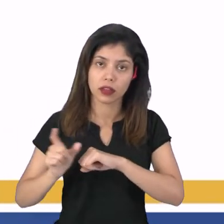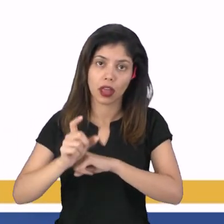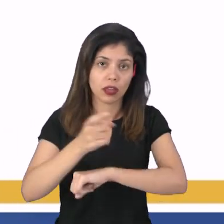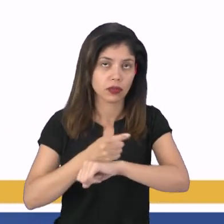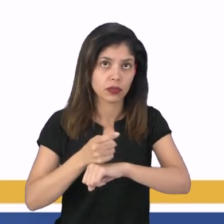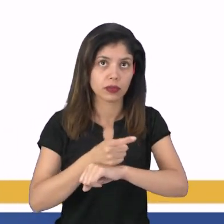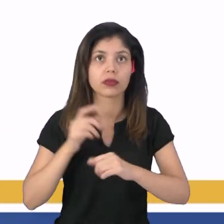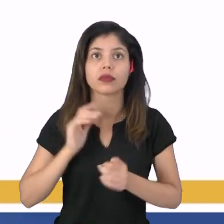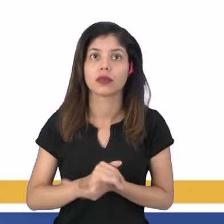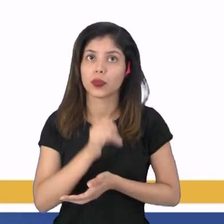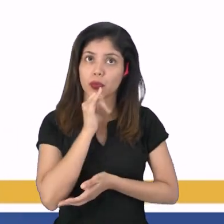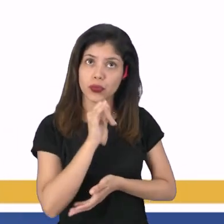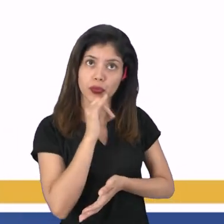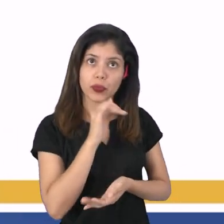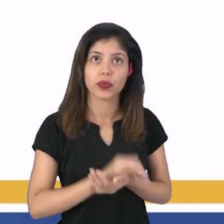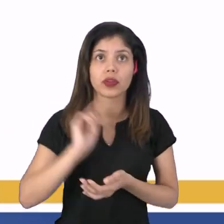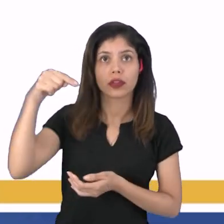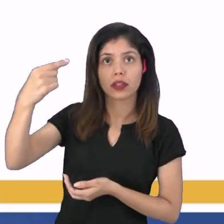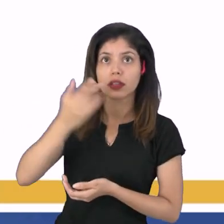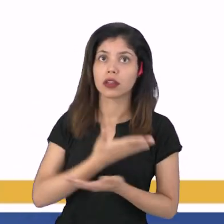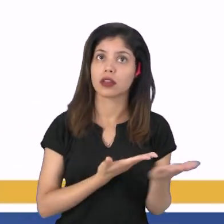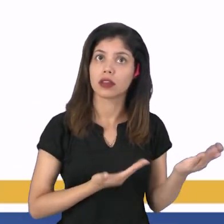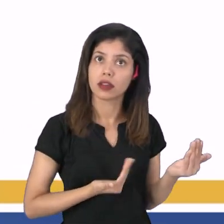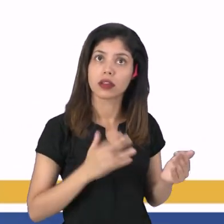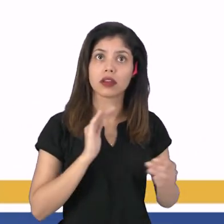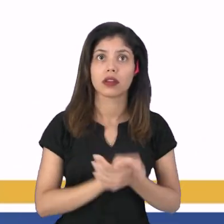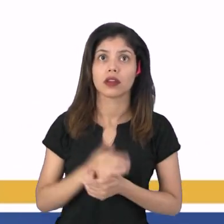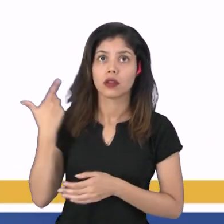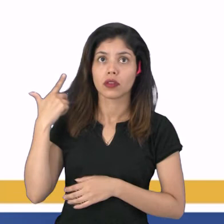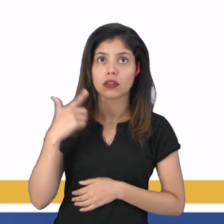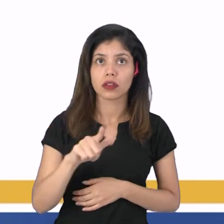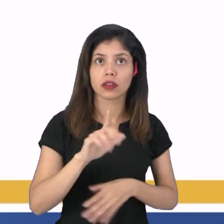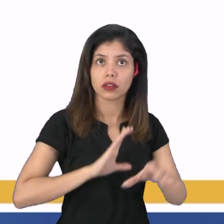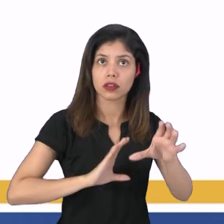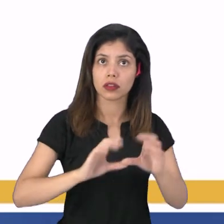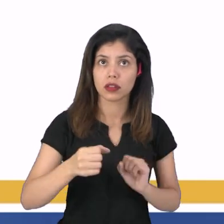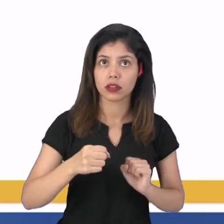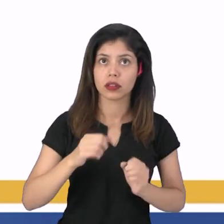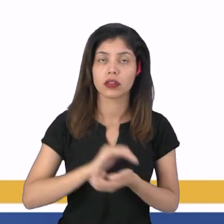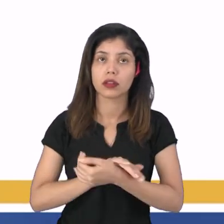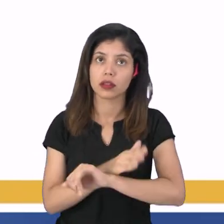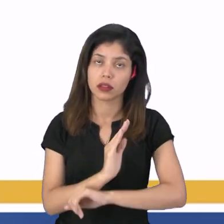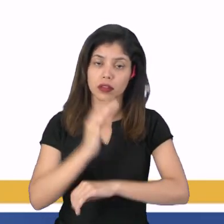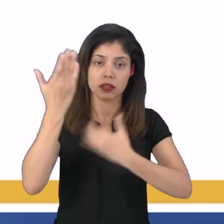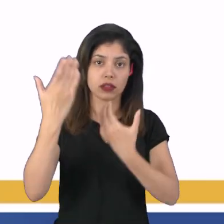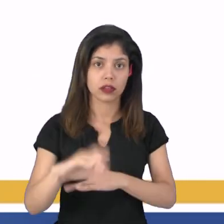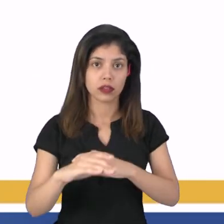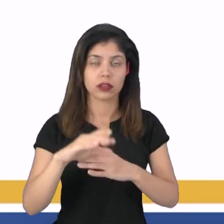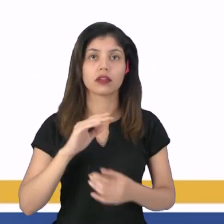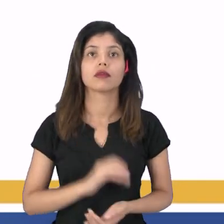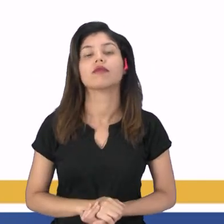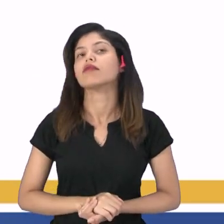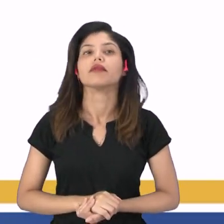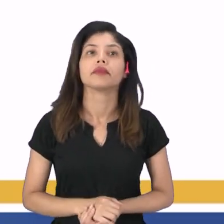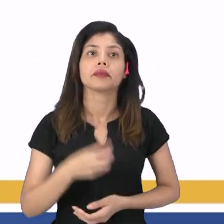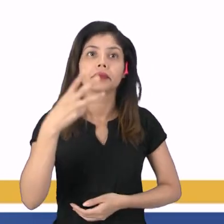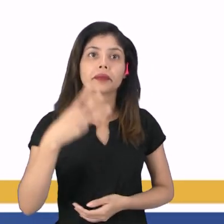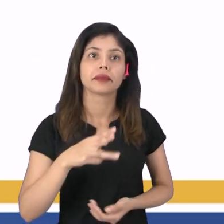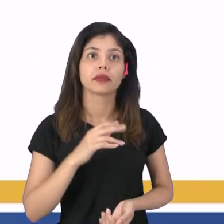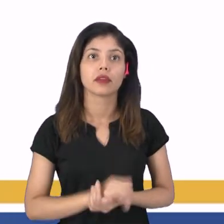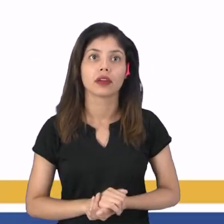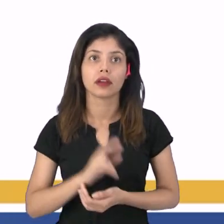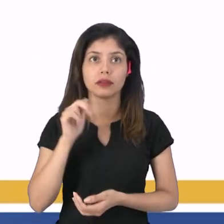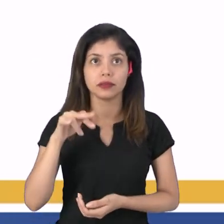ou adjetivos, que a gente tem esse exemplo, aquele garoto alcançou um feito passando do concurso. Terceiro